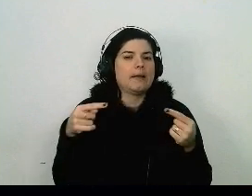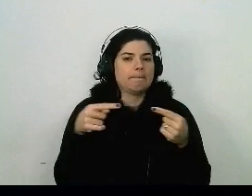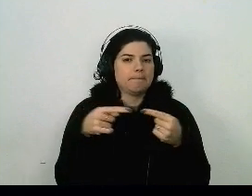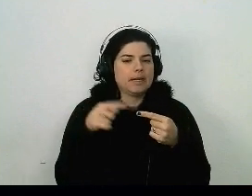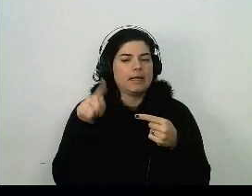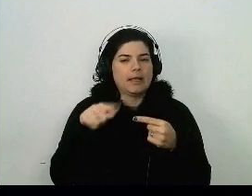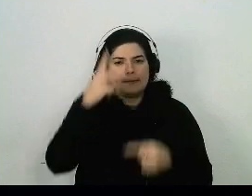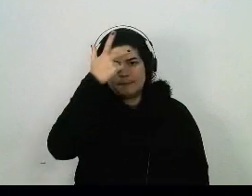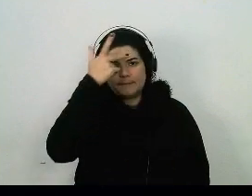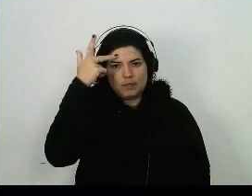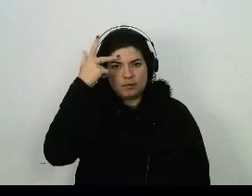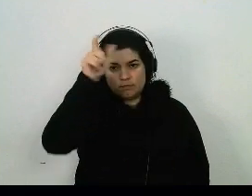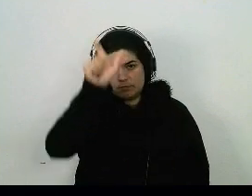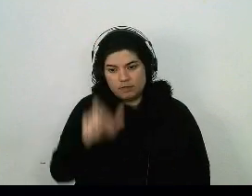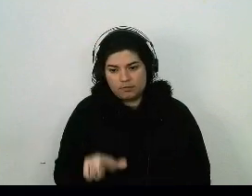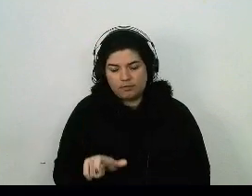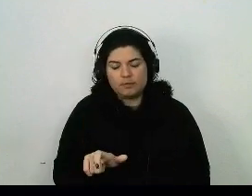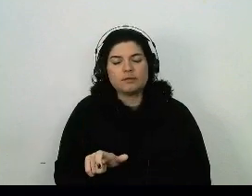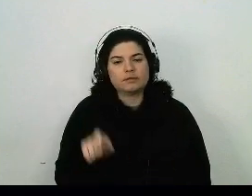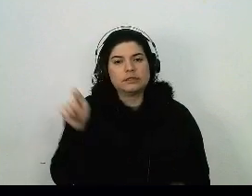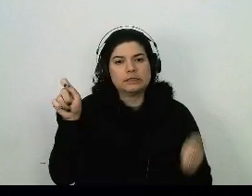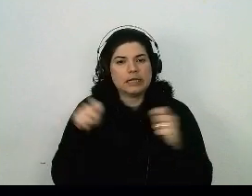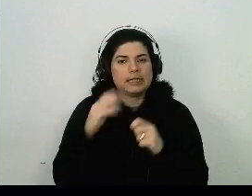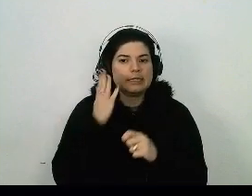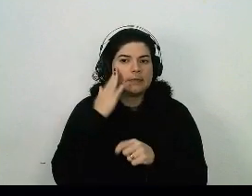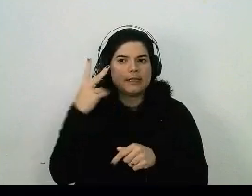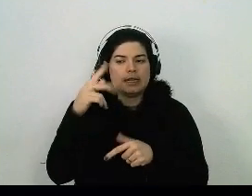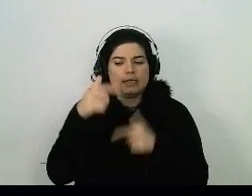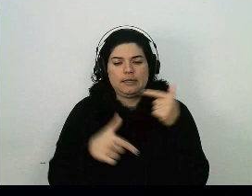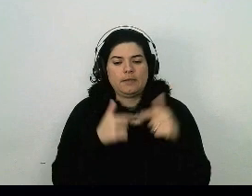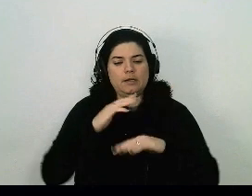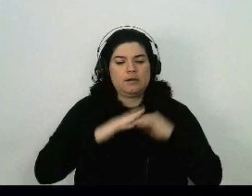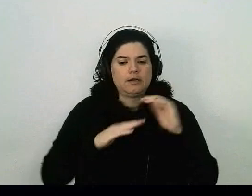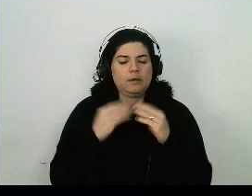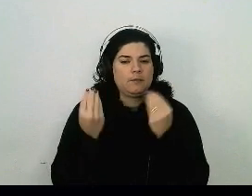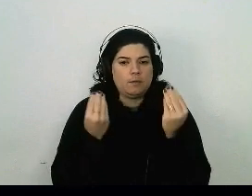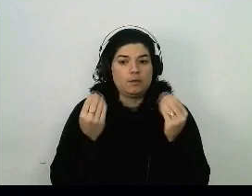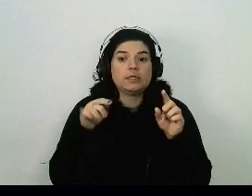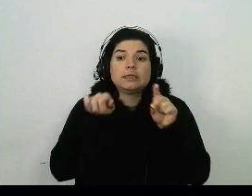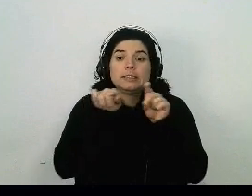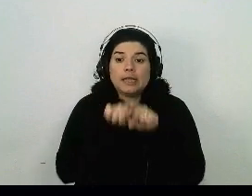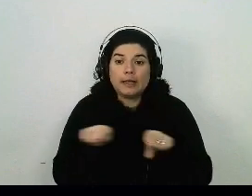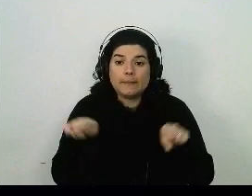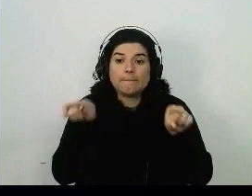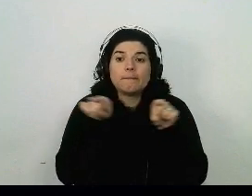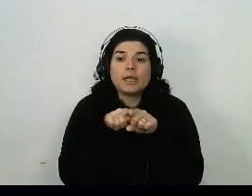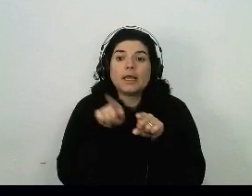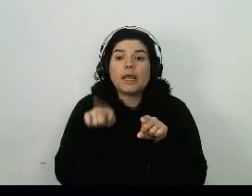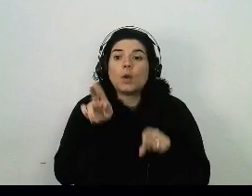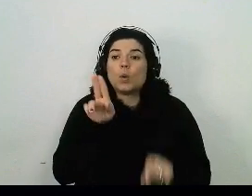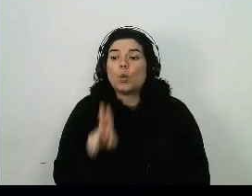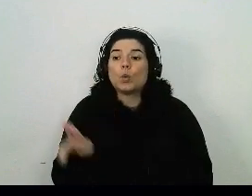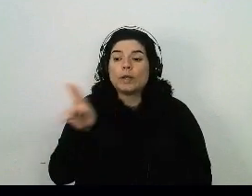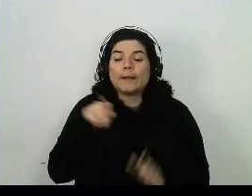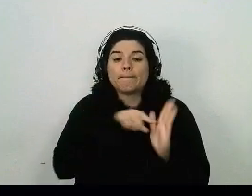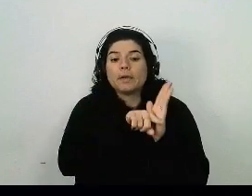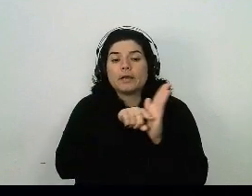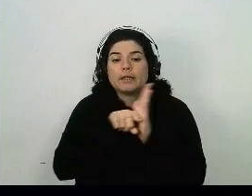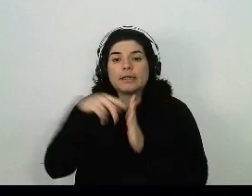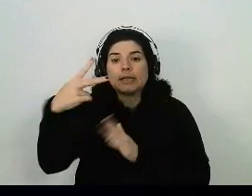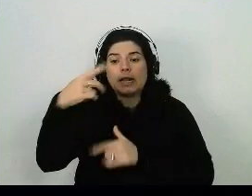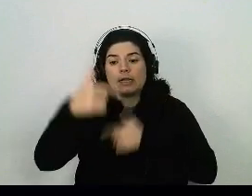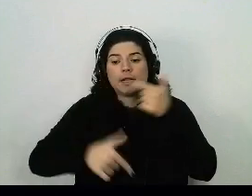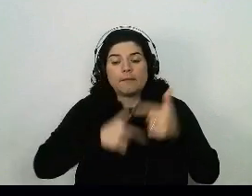das pessoas para a gente medir produtividade e acima de tudo essa medição de produtividade como